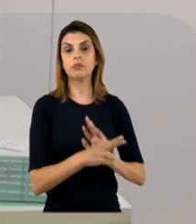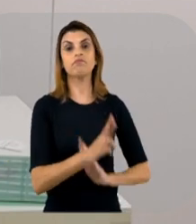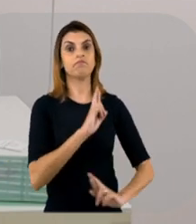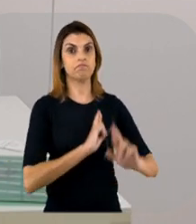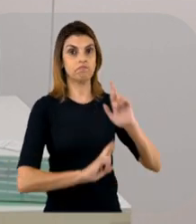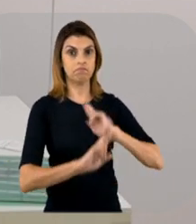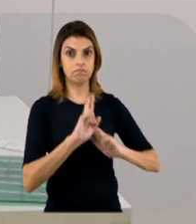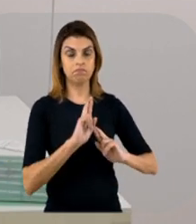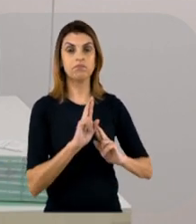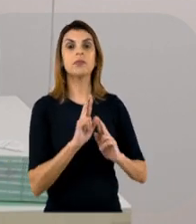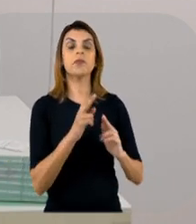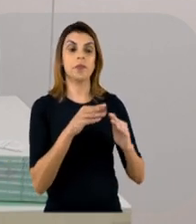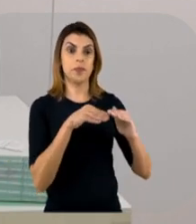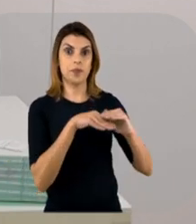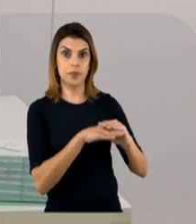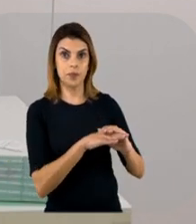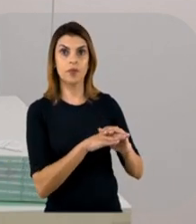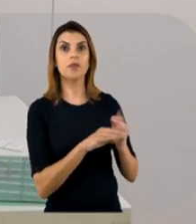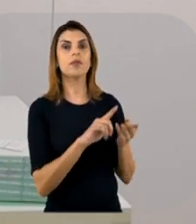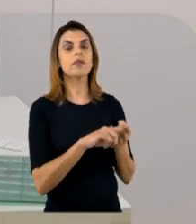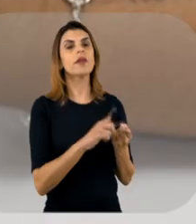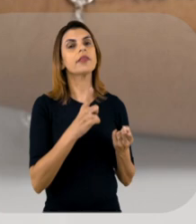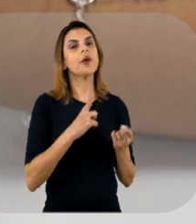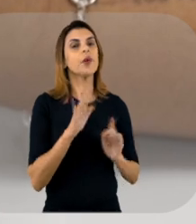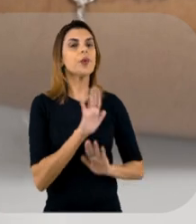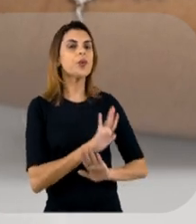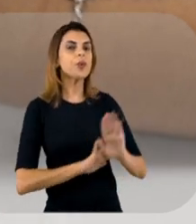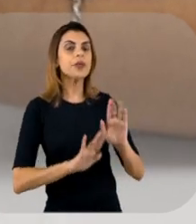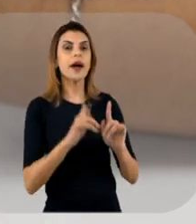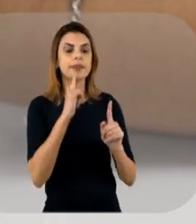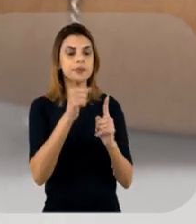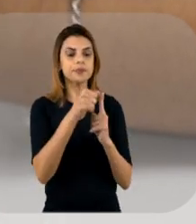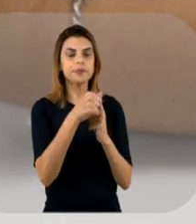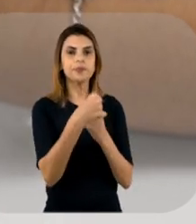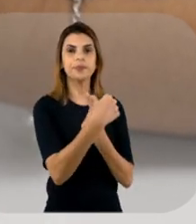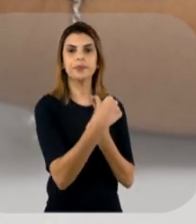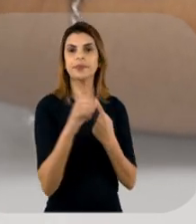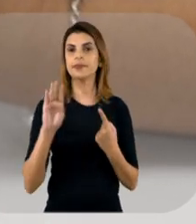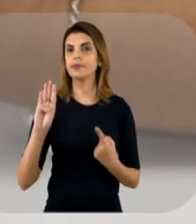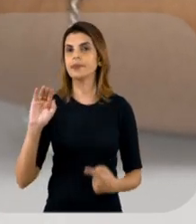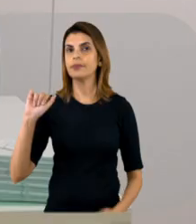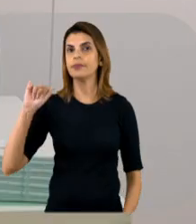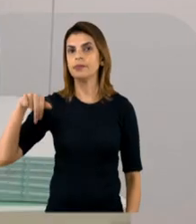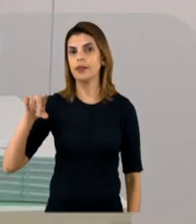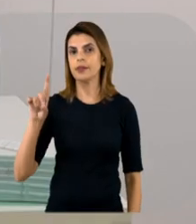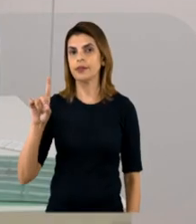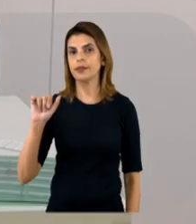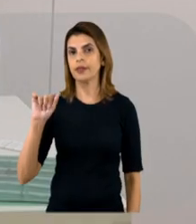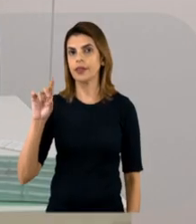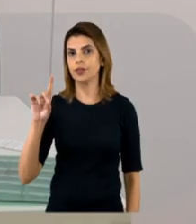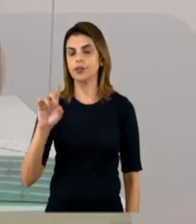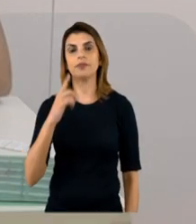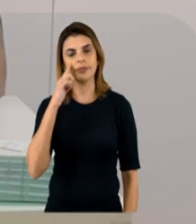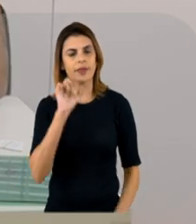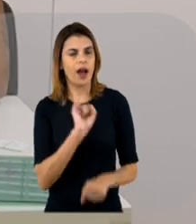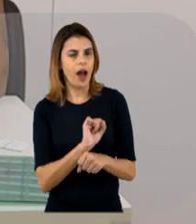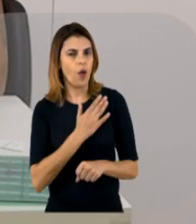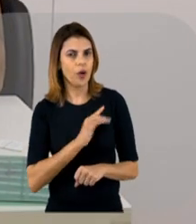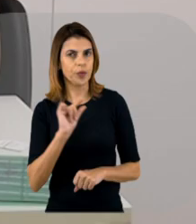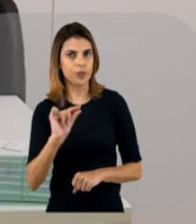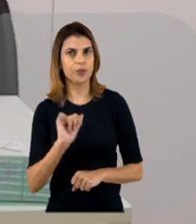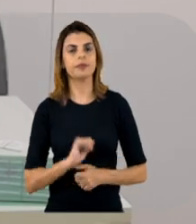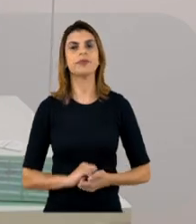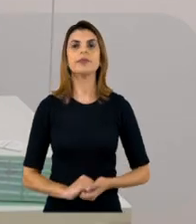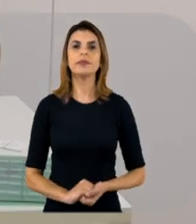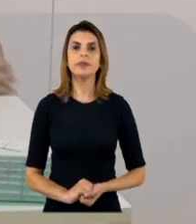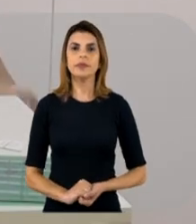Fazemos o estanque desse sangue capilar e temos o cuidado de colocar um band-aid Obrigada Aguarda só